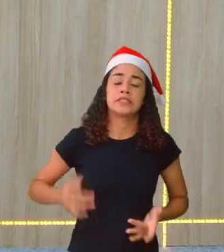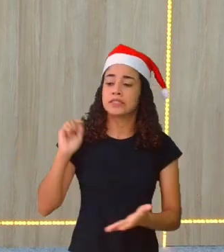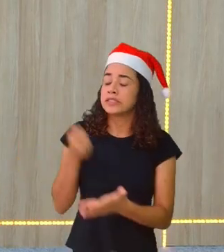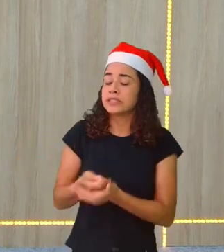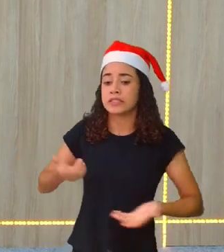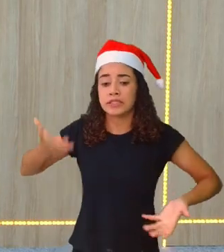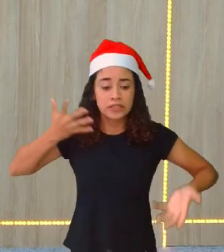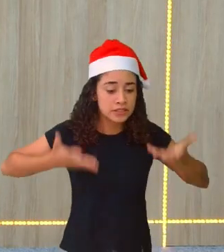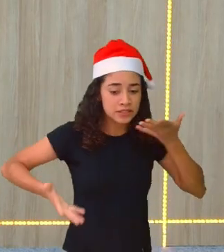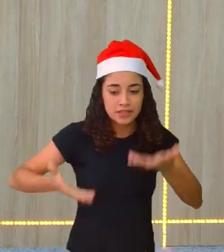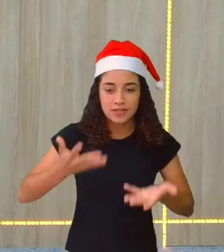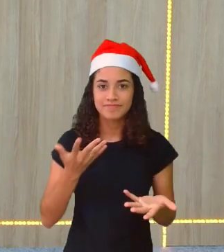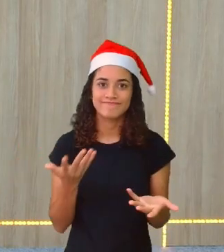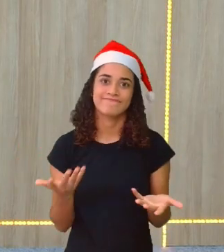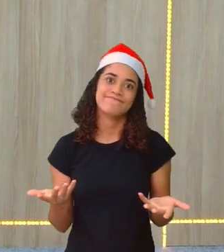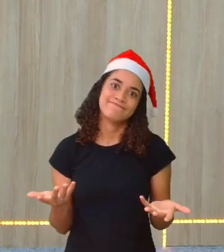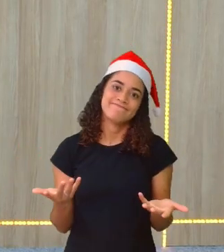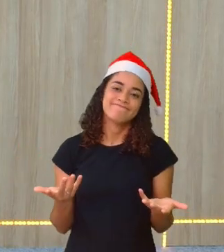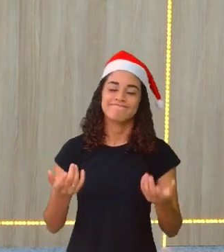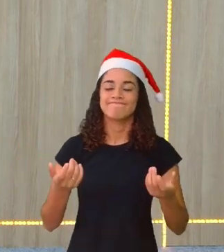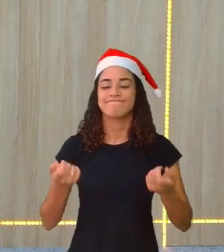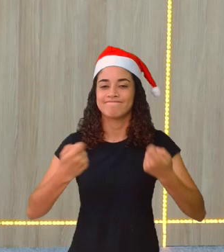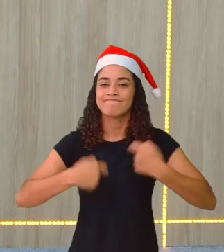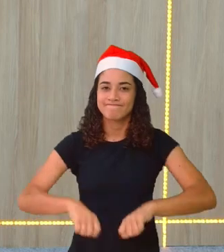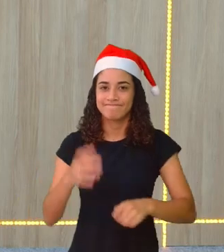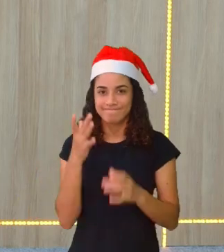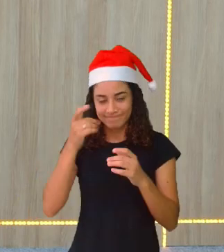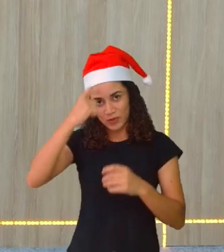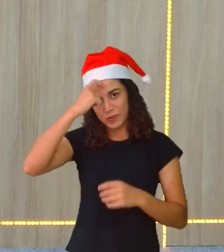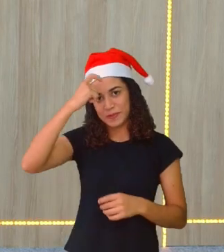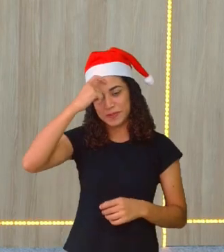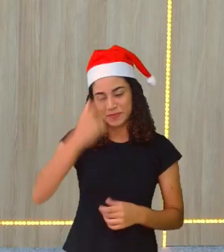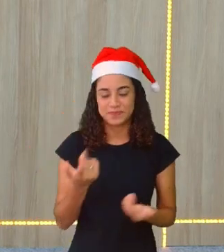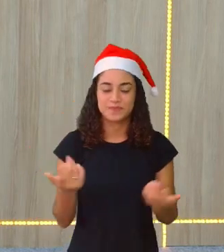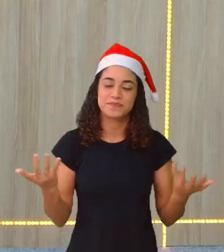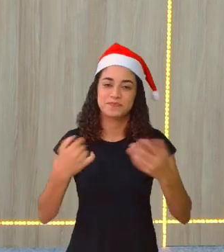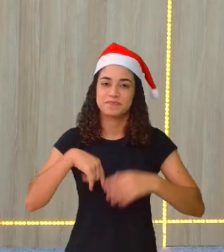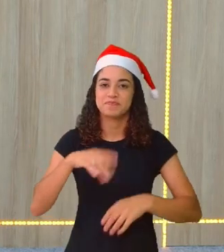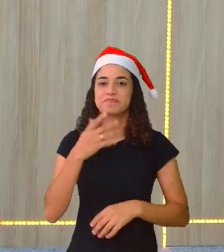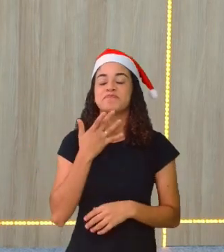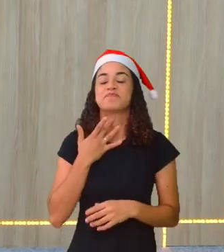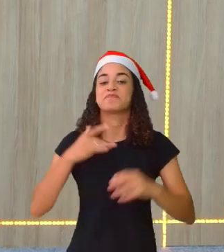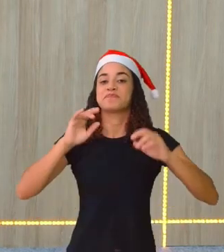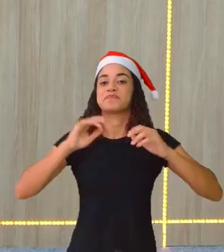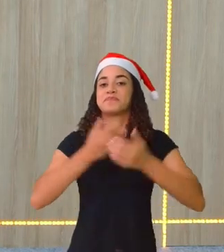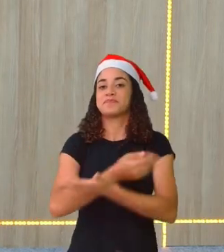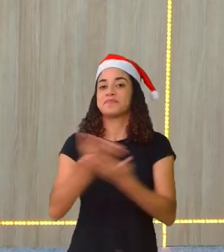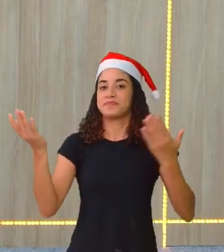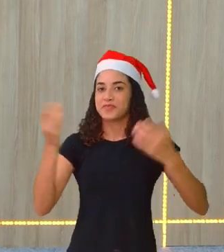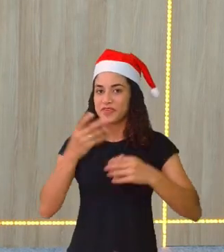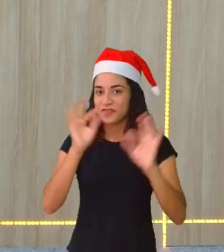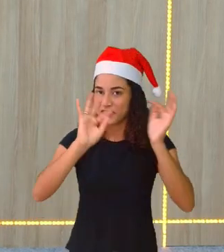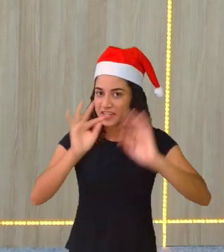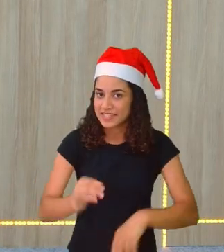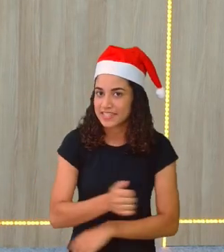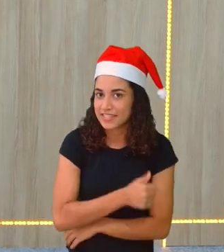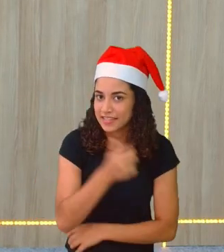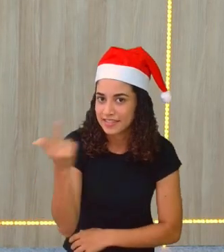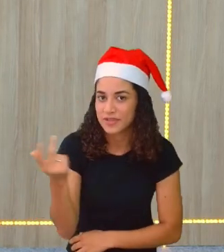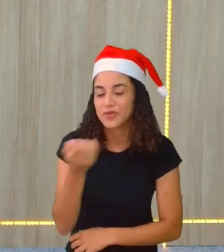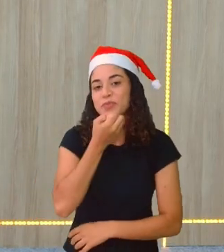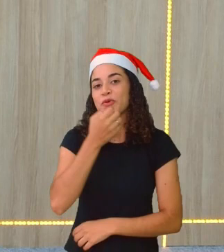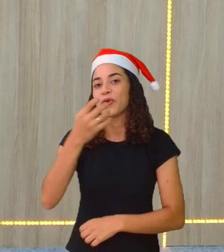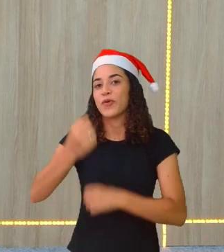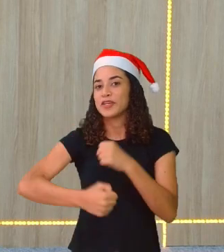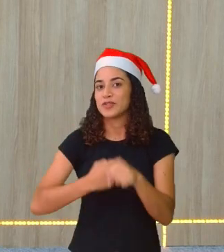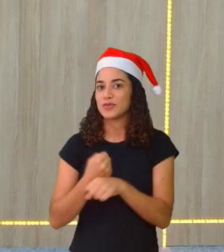tem. No mais, gente, é isso. A gente deseja para vocês um Feliz Natal, um bom